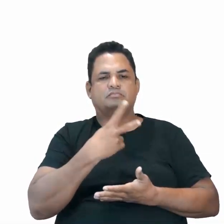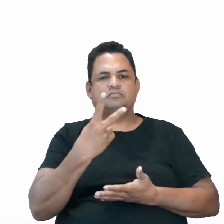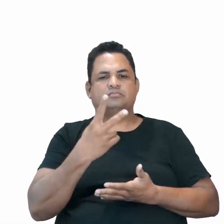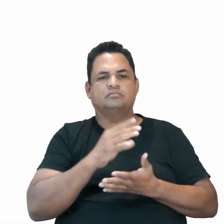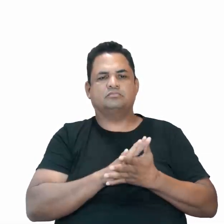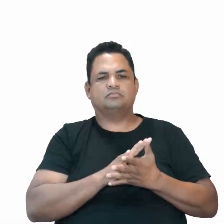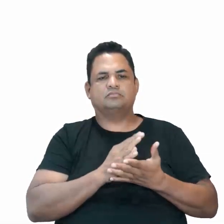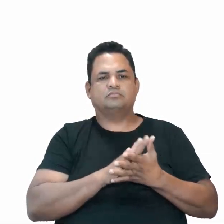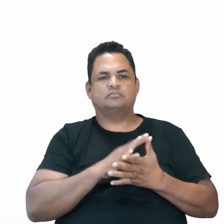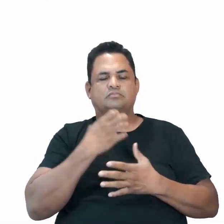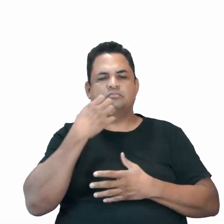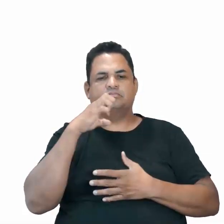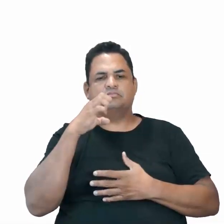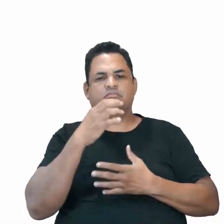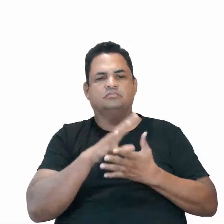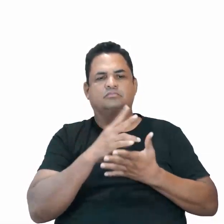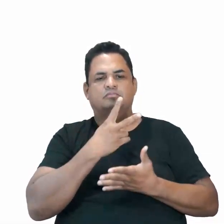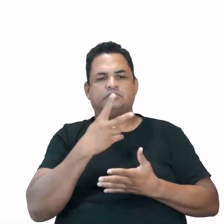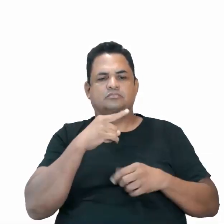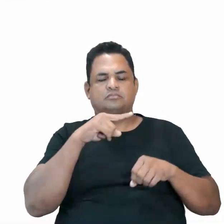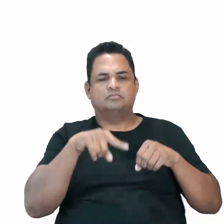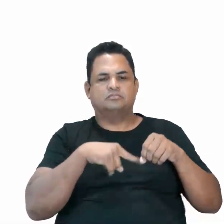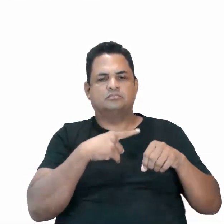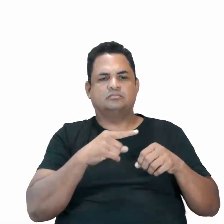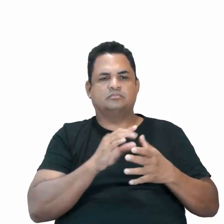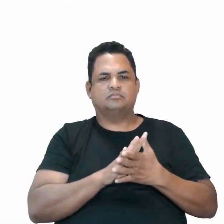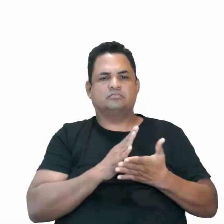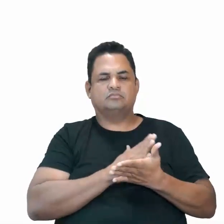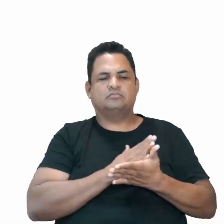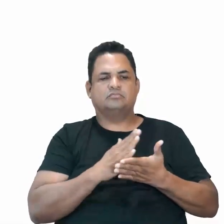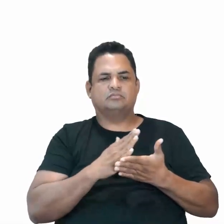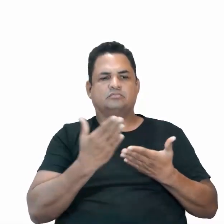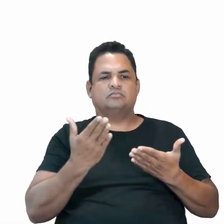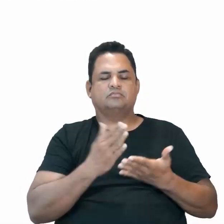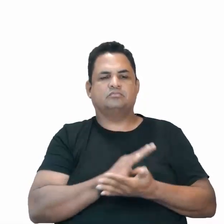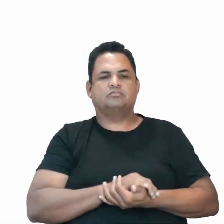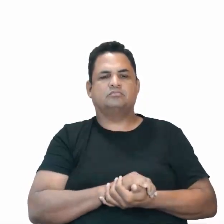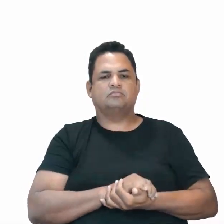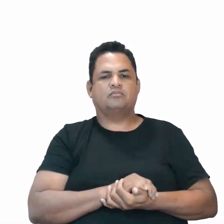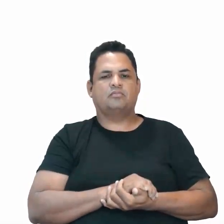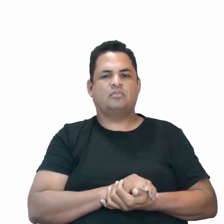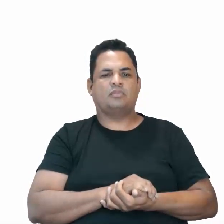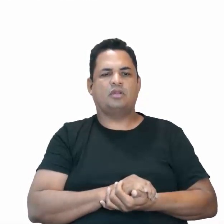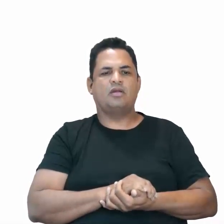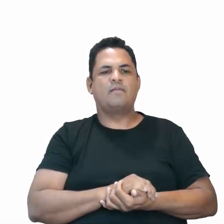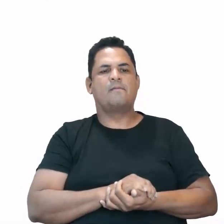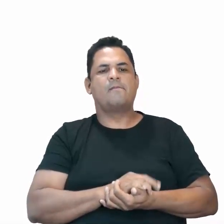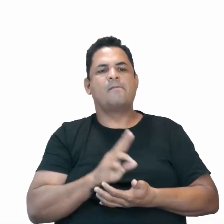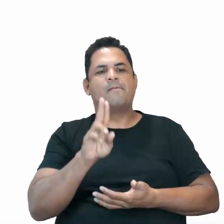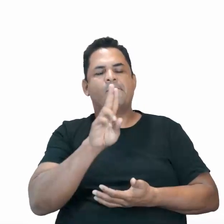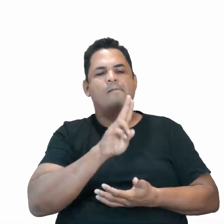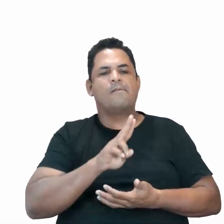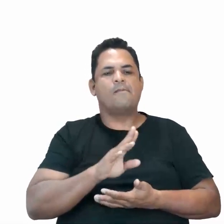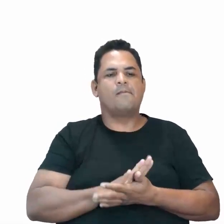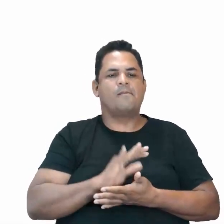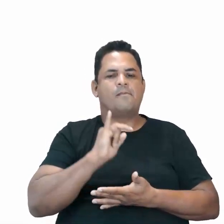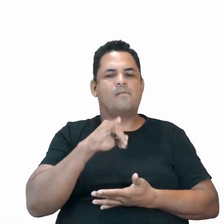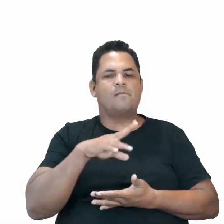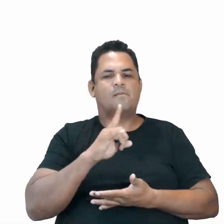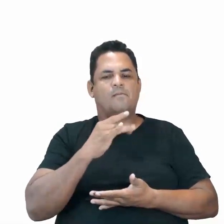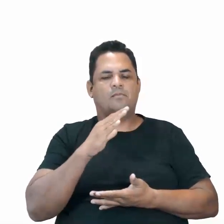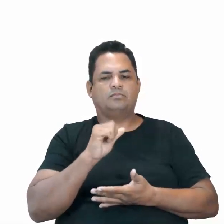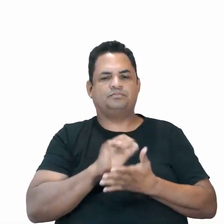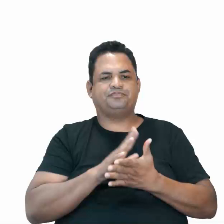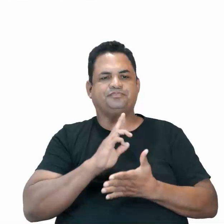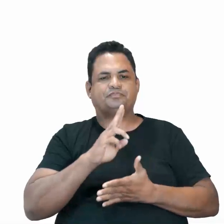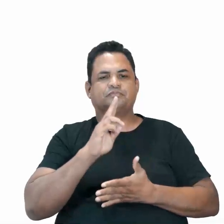eletrizar duas esferas condutoras, inicialmente as duas esferas estão neutras, usando a indução, que é o processo que